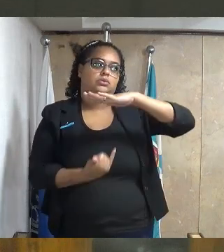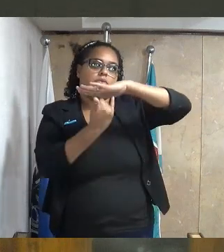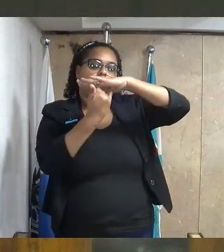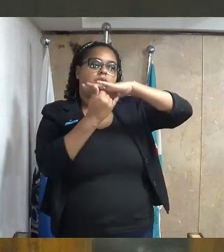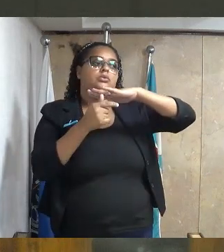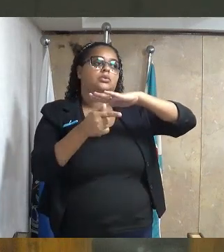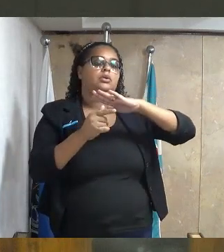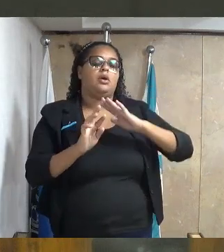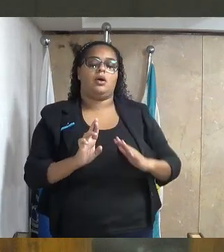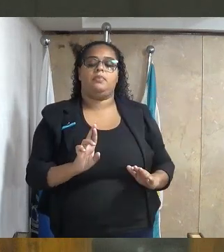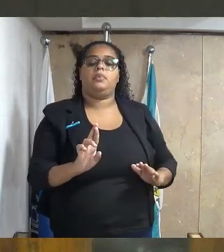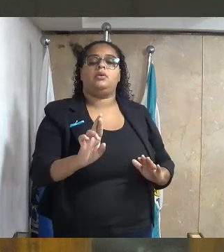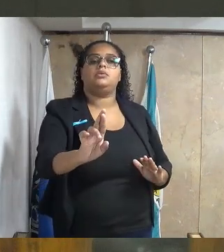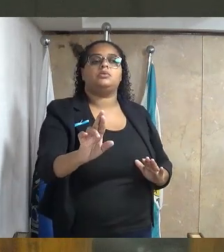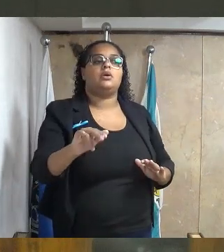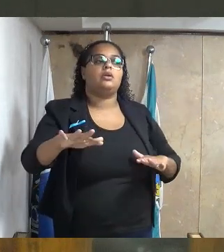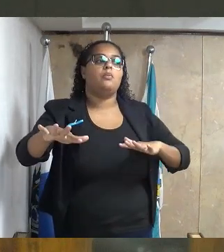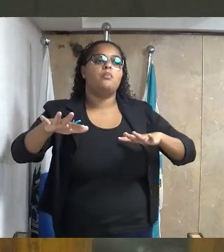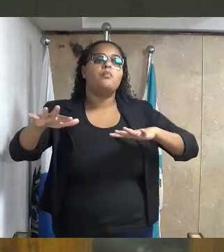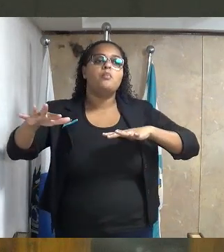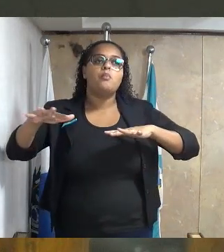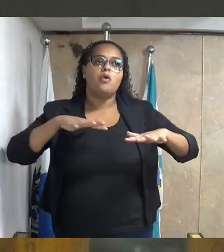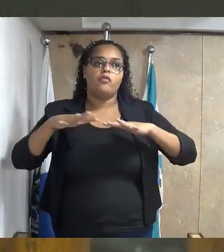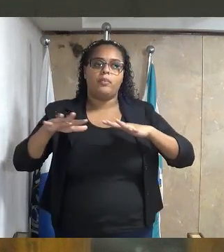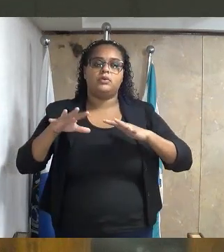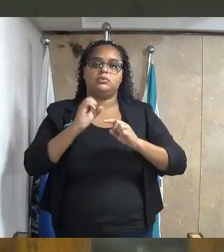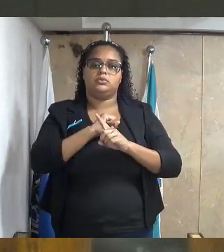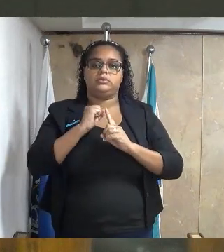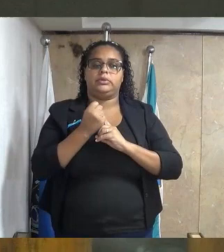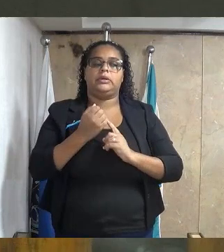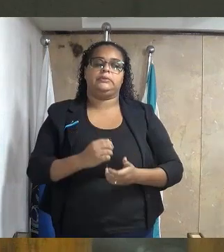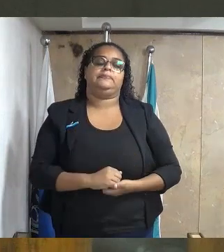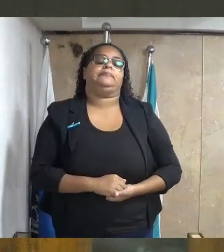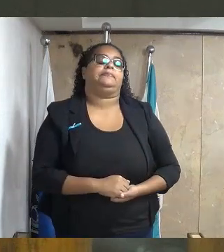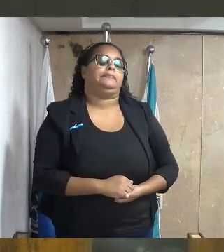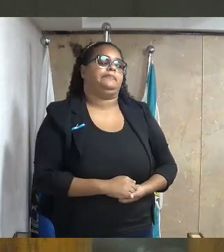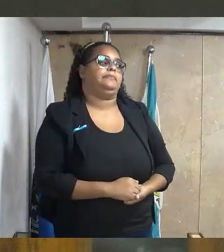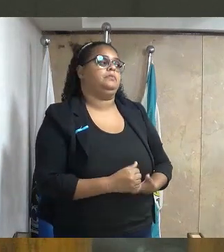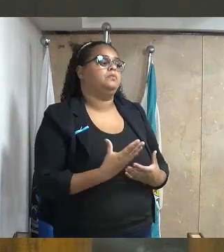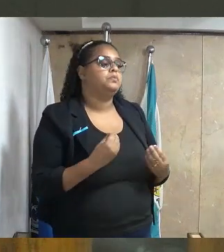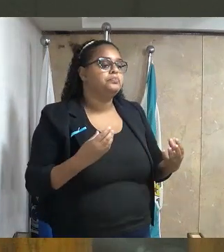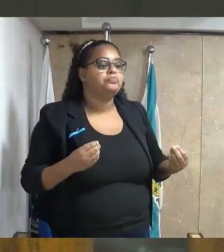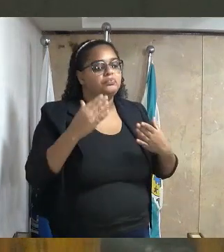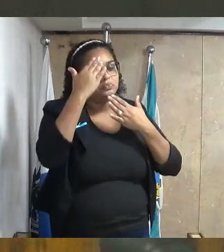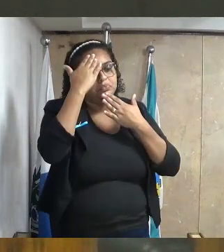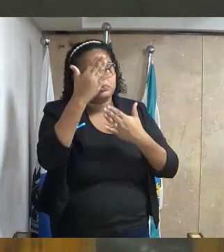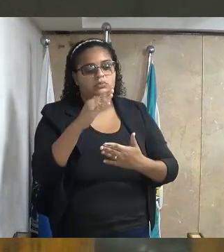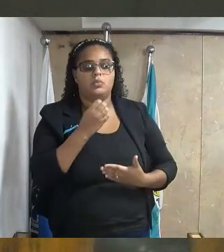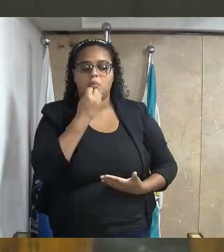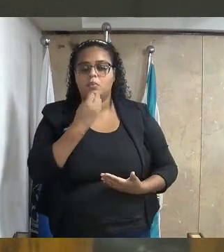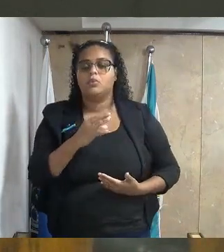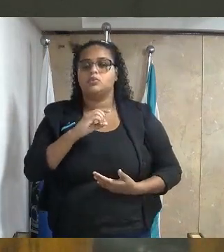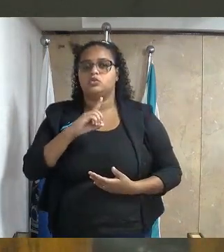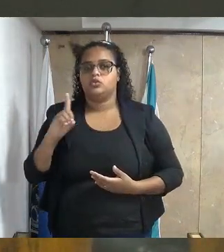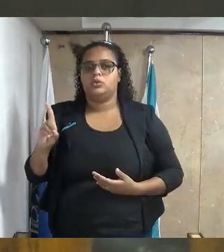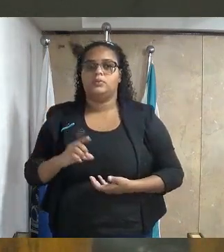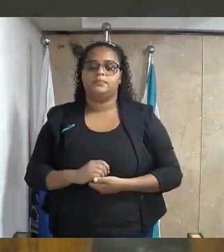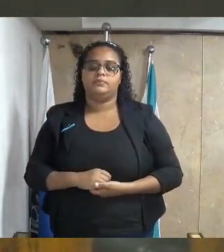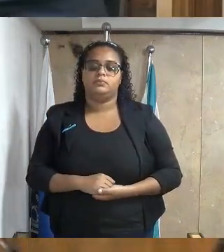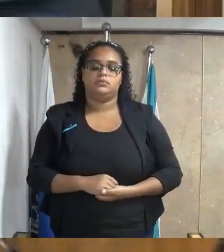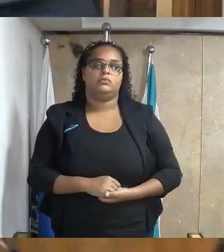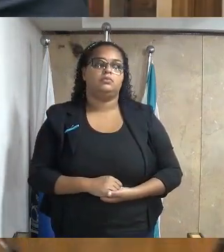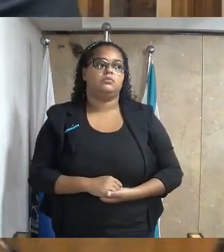que representam esse movimento na nossa cidade. Deixo aqui meu muito obrigado e meu bom dia.